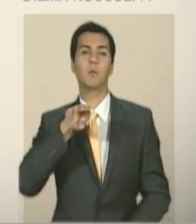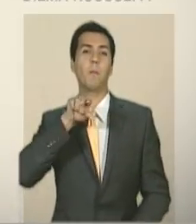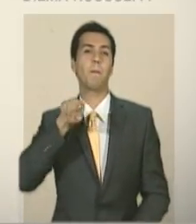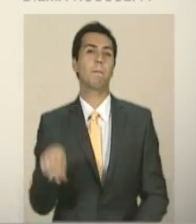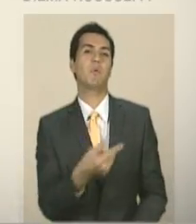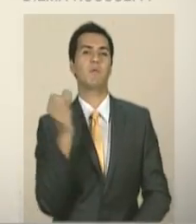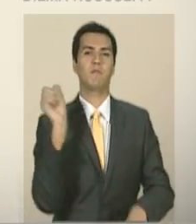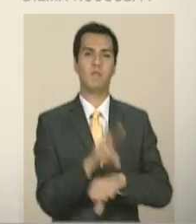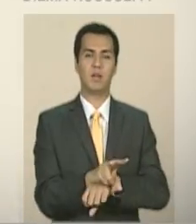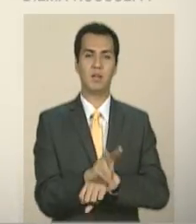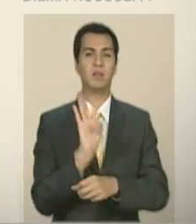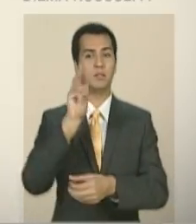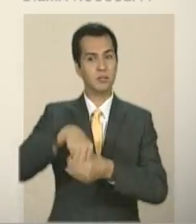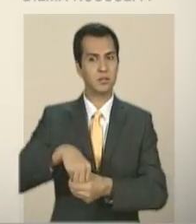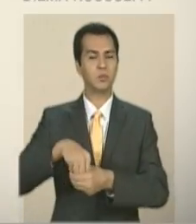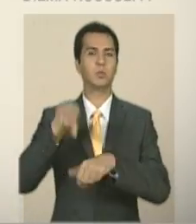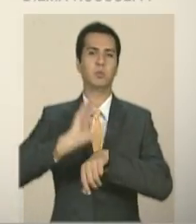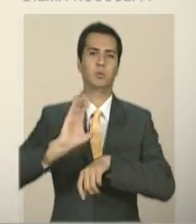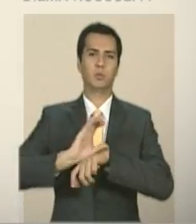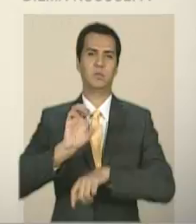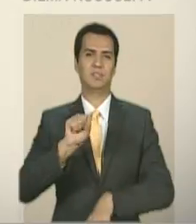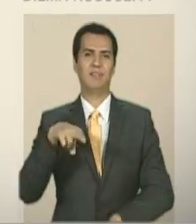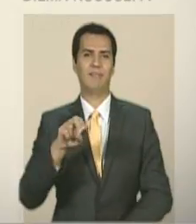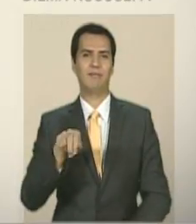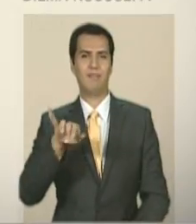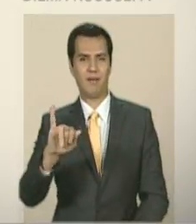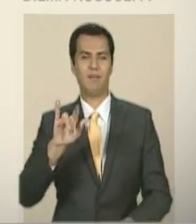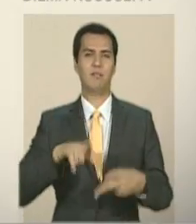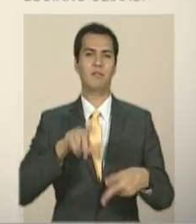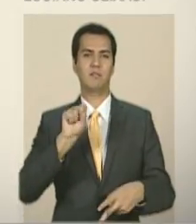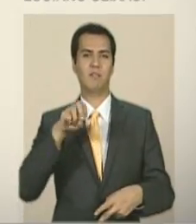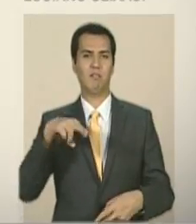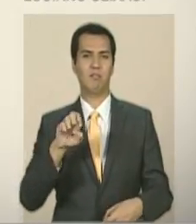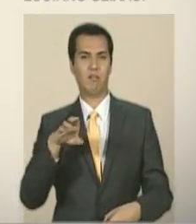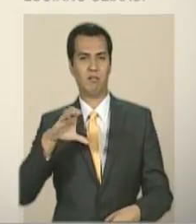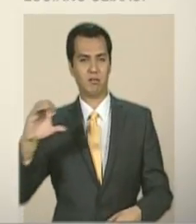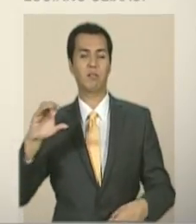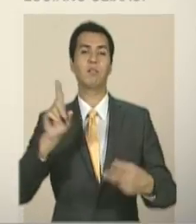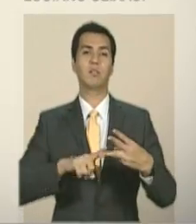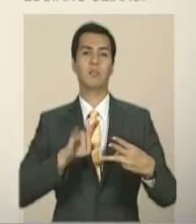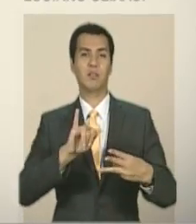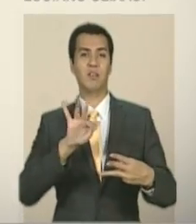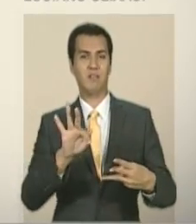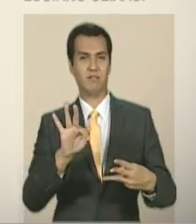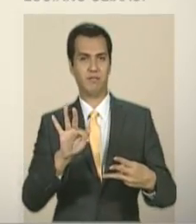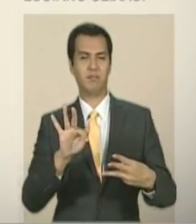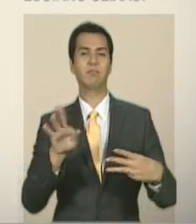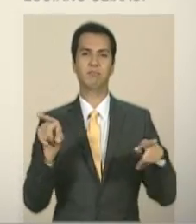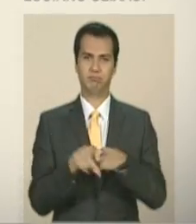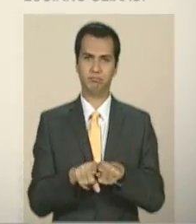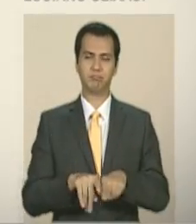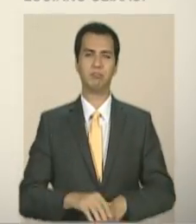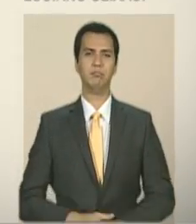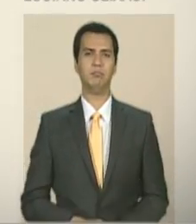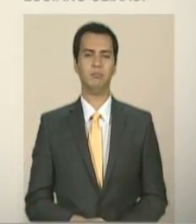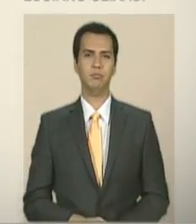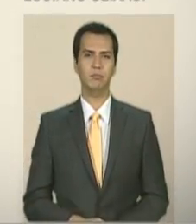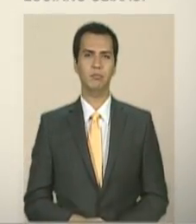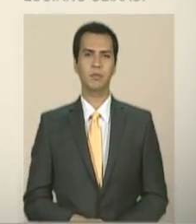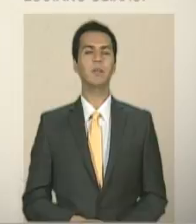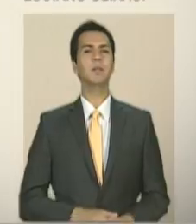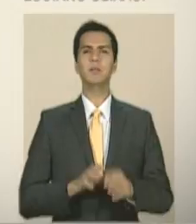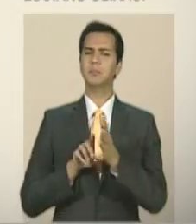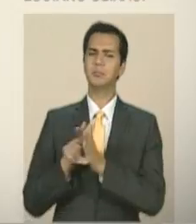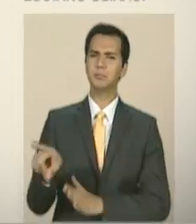cursos do Senai do Senac e nos institutos federais apresenta neste final de semana estudantes de todo o Brasil se